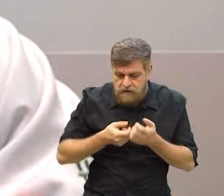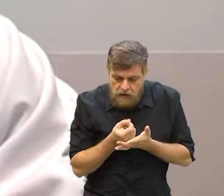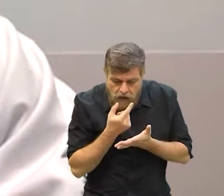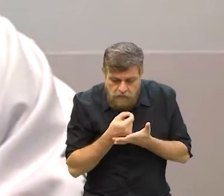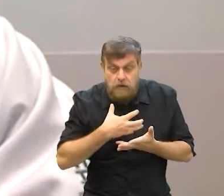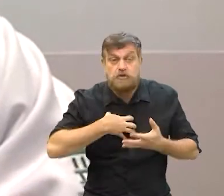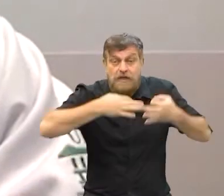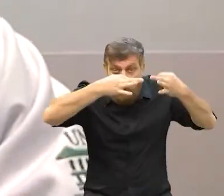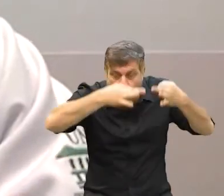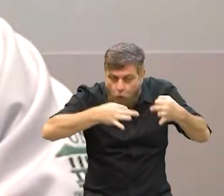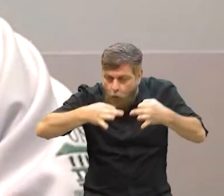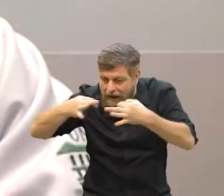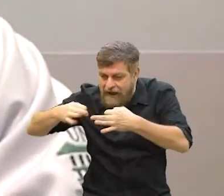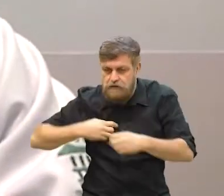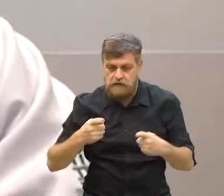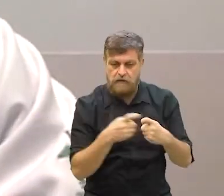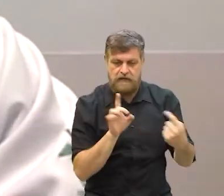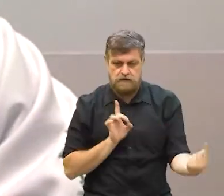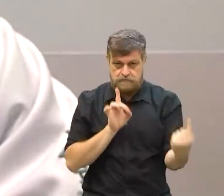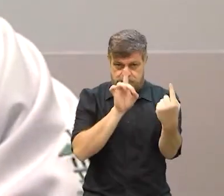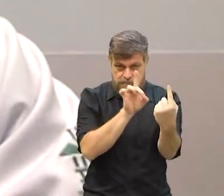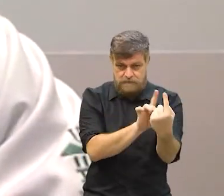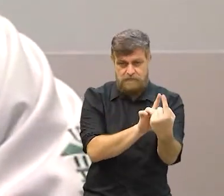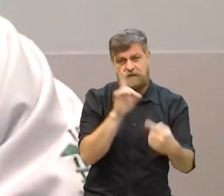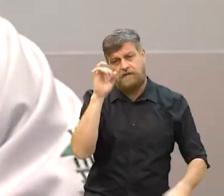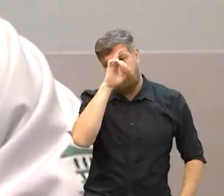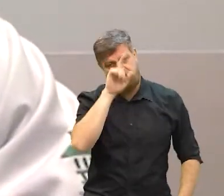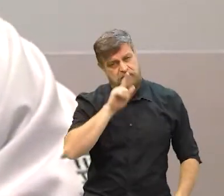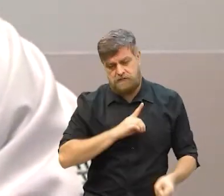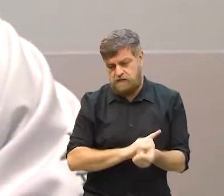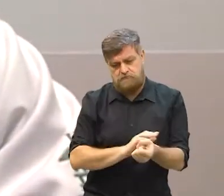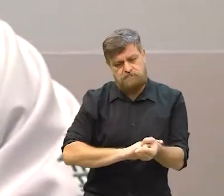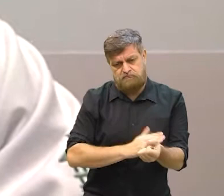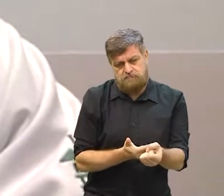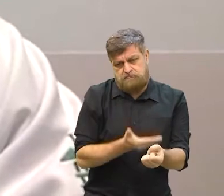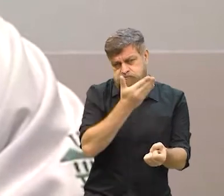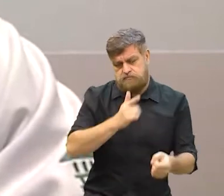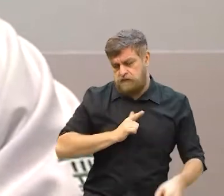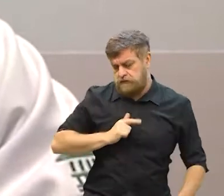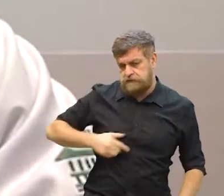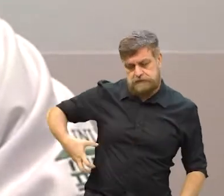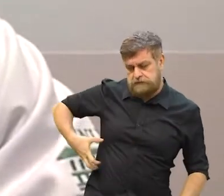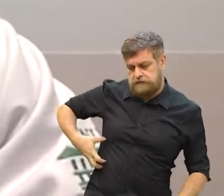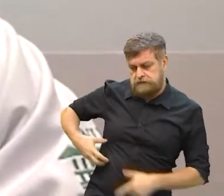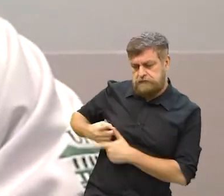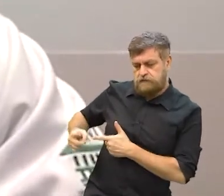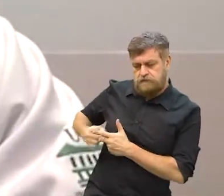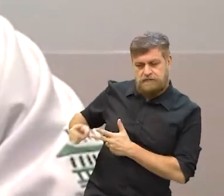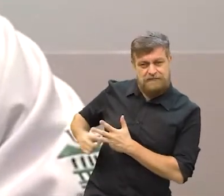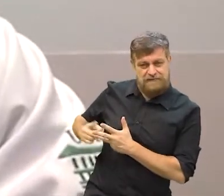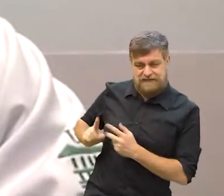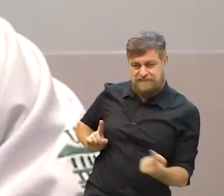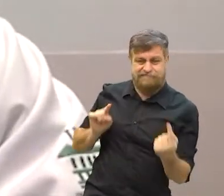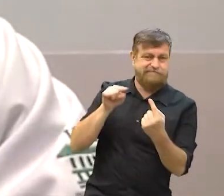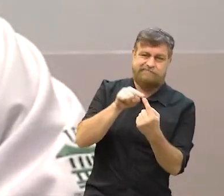uso da medicação de forma correta, faz controle periódico médico, dificilmente ela vai evoluir para estágios mais avançados da doença